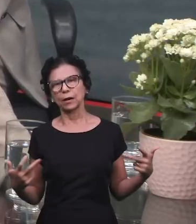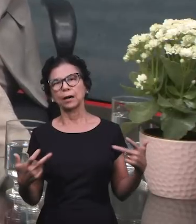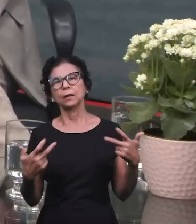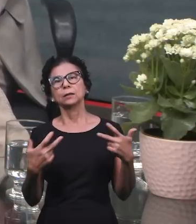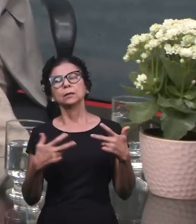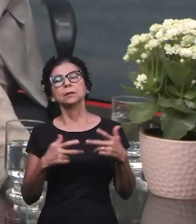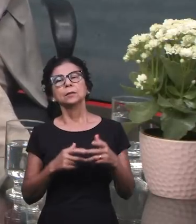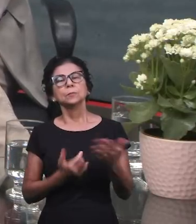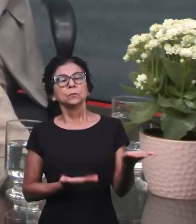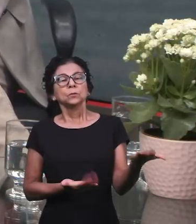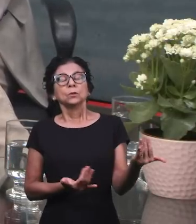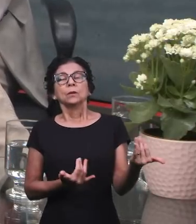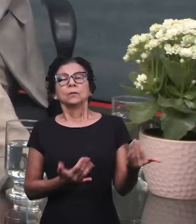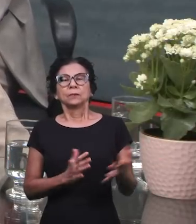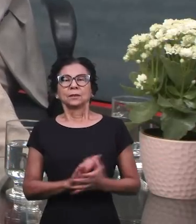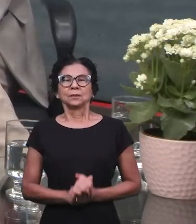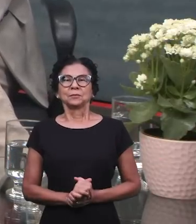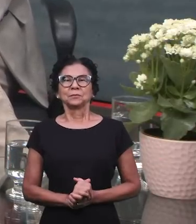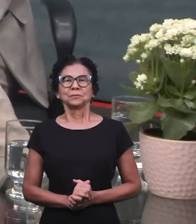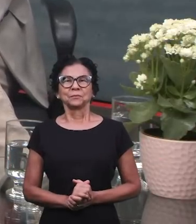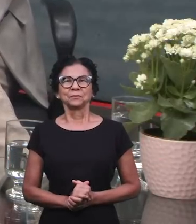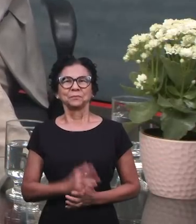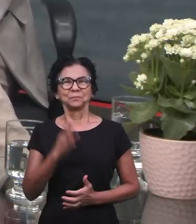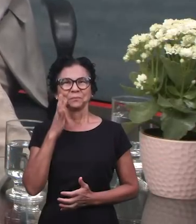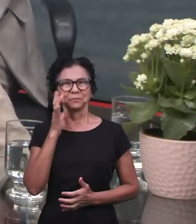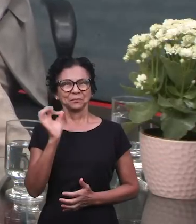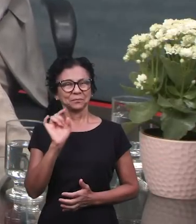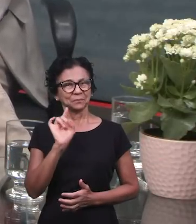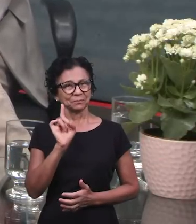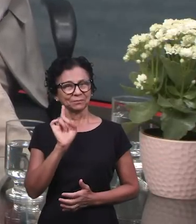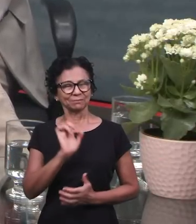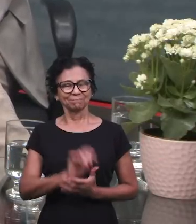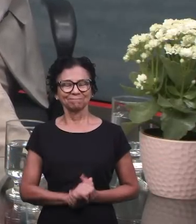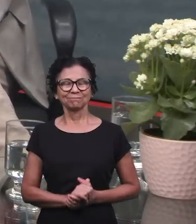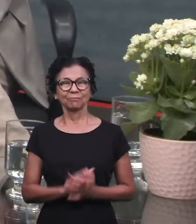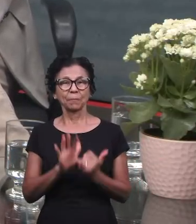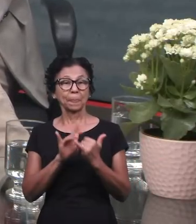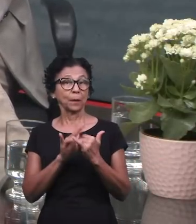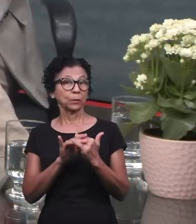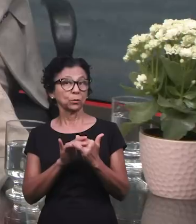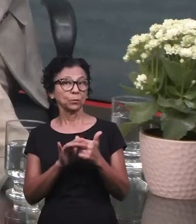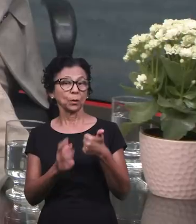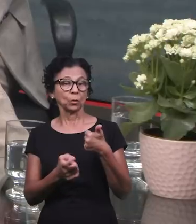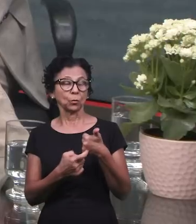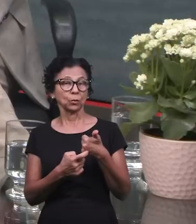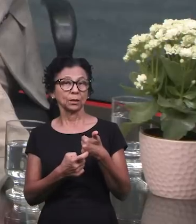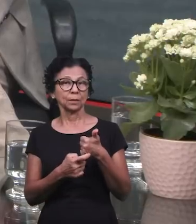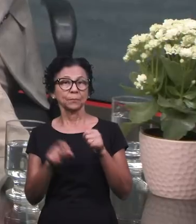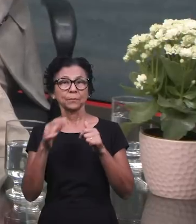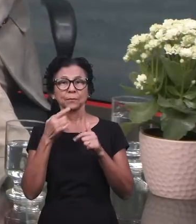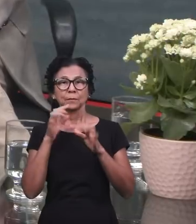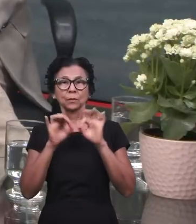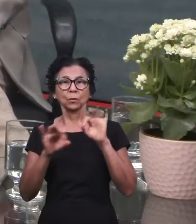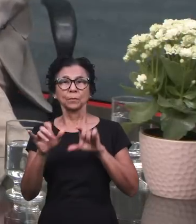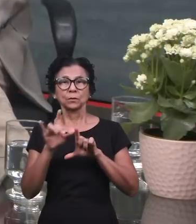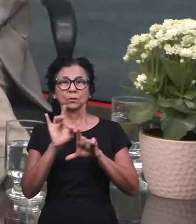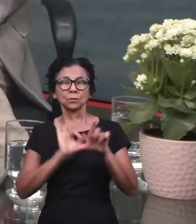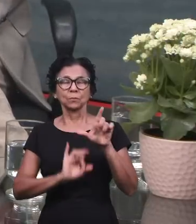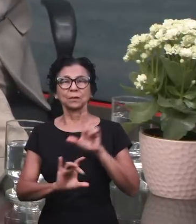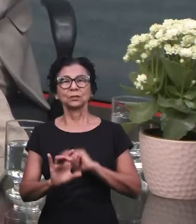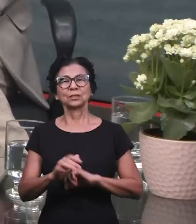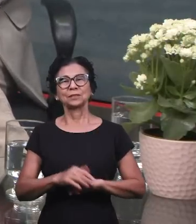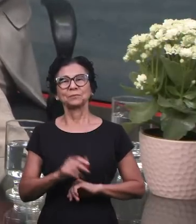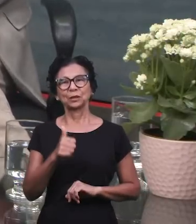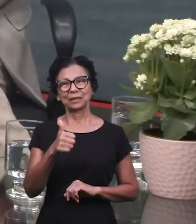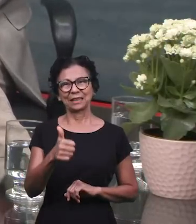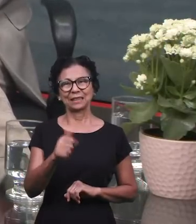esse público. Então fique ligado na nossa programação. E se está no YouTube, não esqueça, curta, comente, compartilhe. Semana que vem, se Deus quiser, a gente volta,